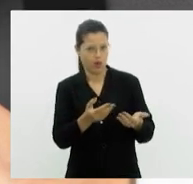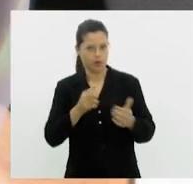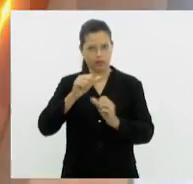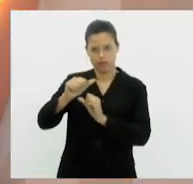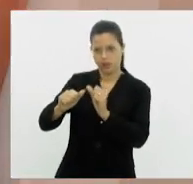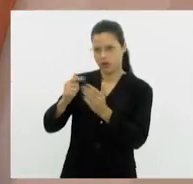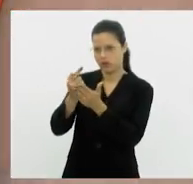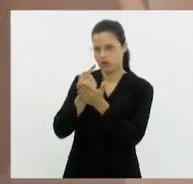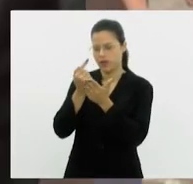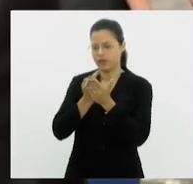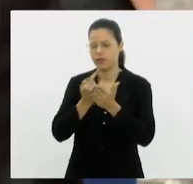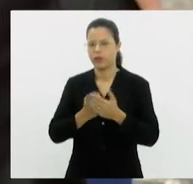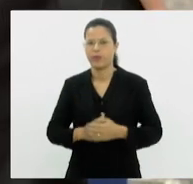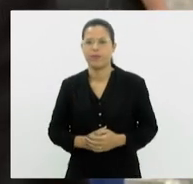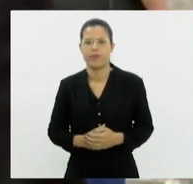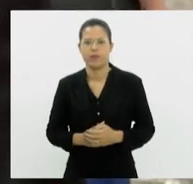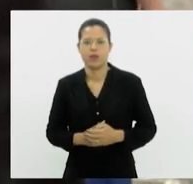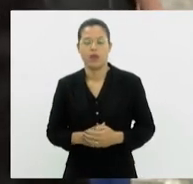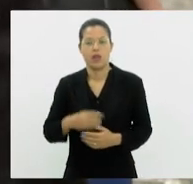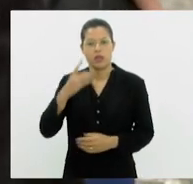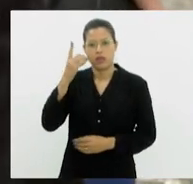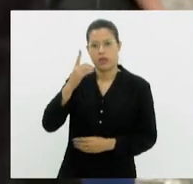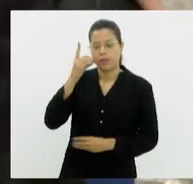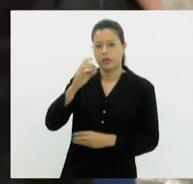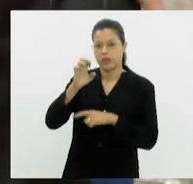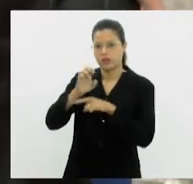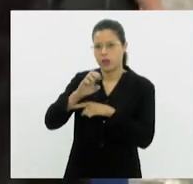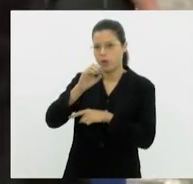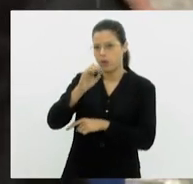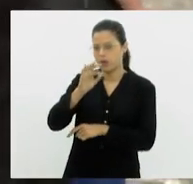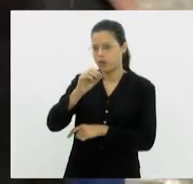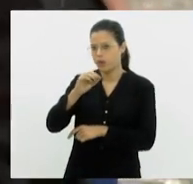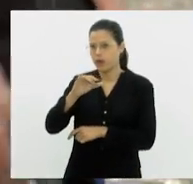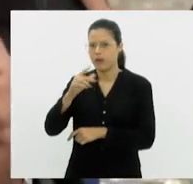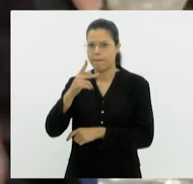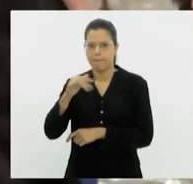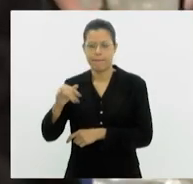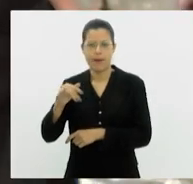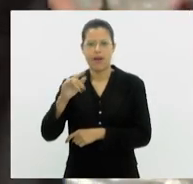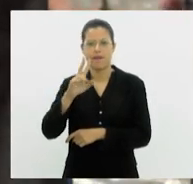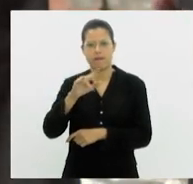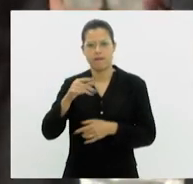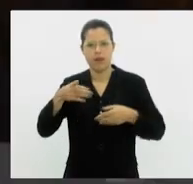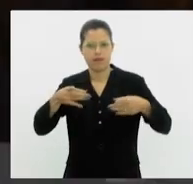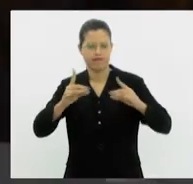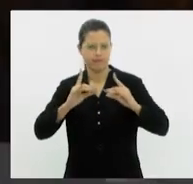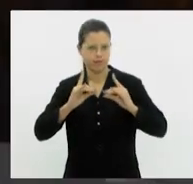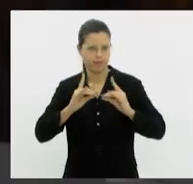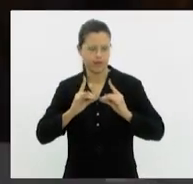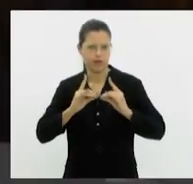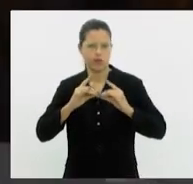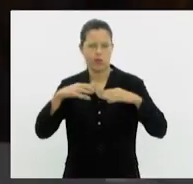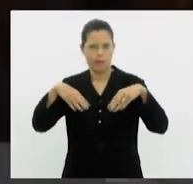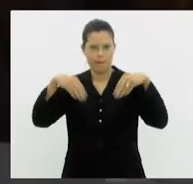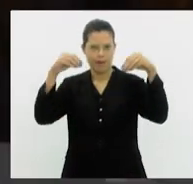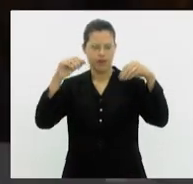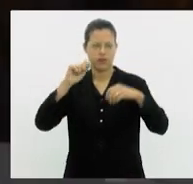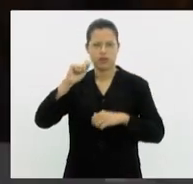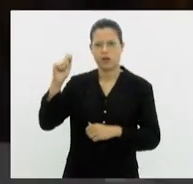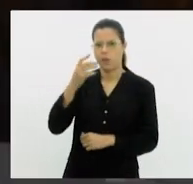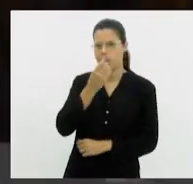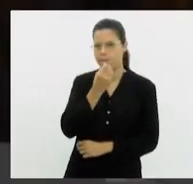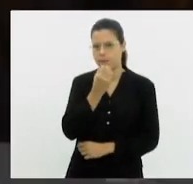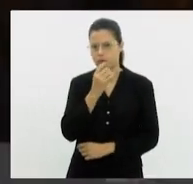de livros. Corpo do deputado estadual Otone de Paula Pai vai ser velado no Palácio Tiradentes. O Bom Dia